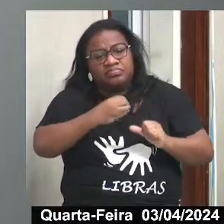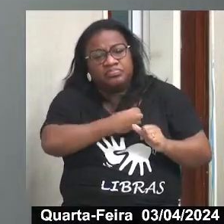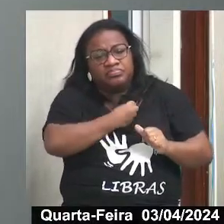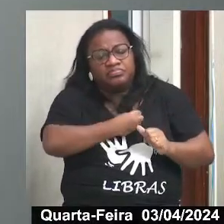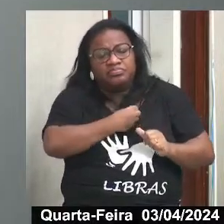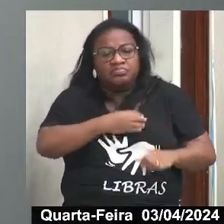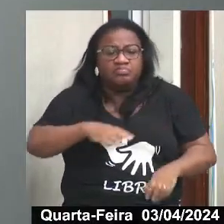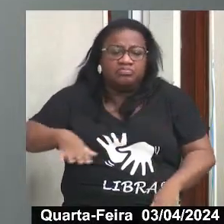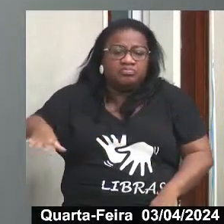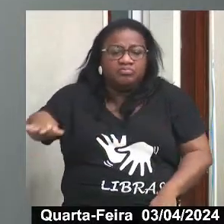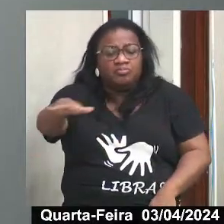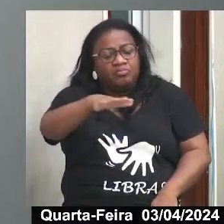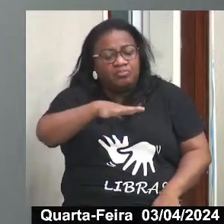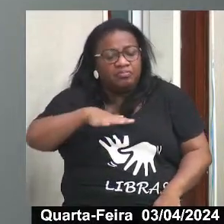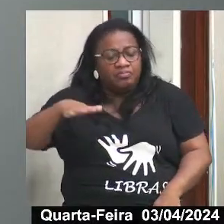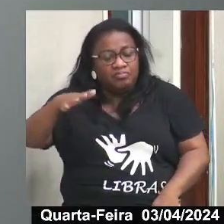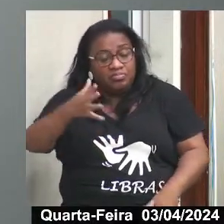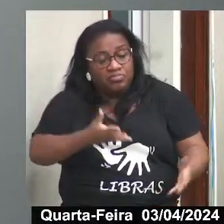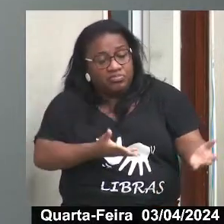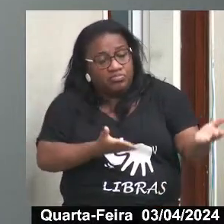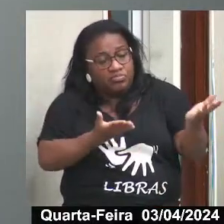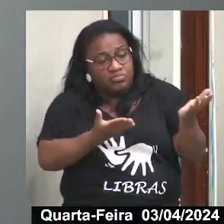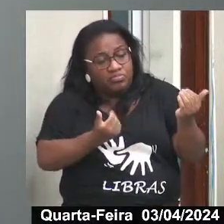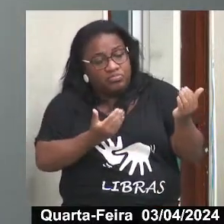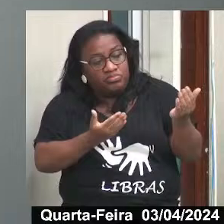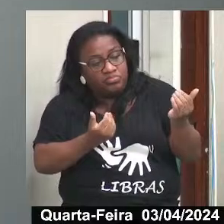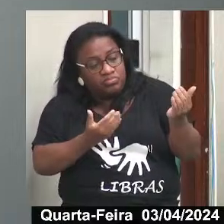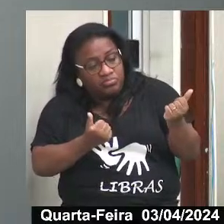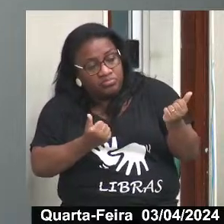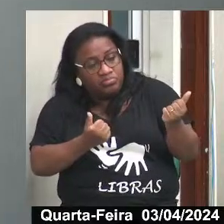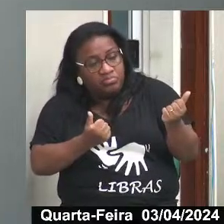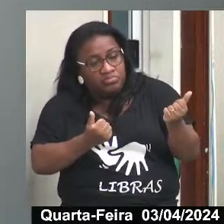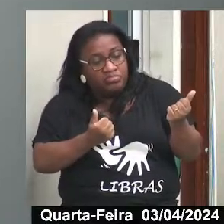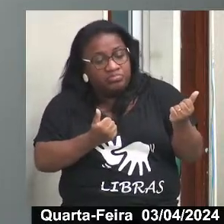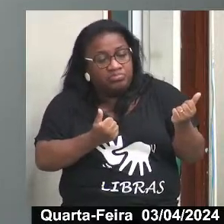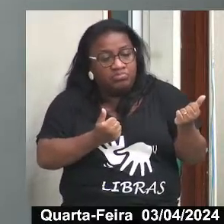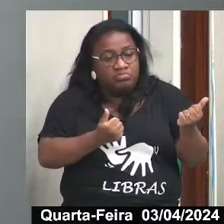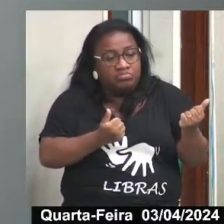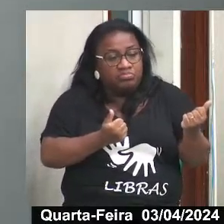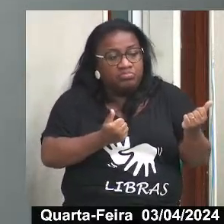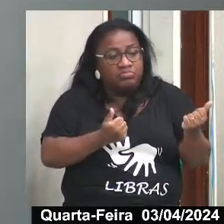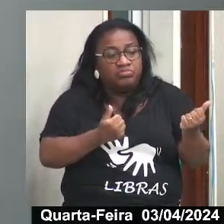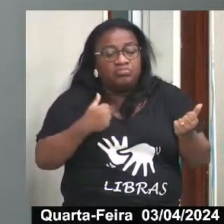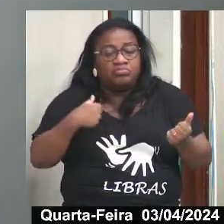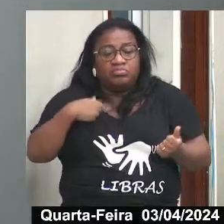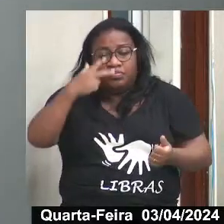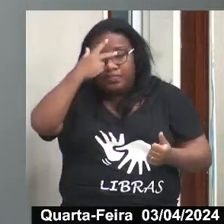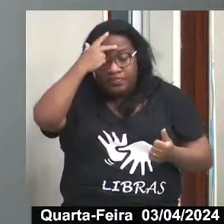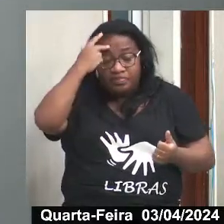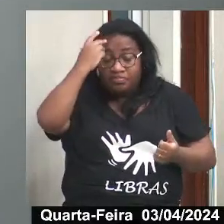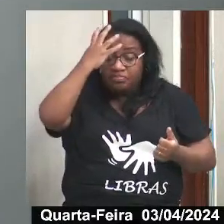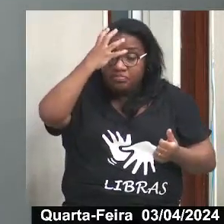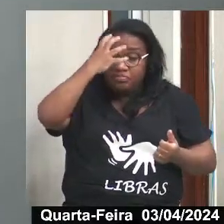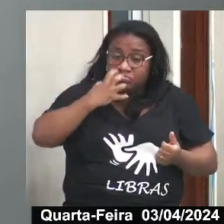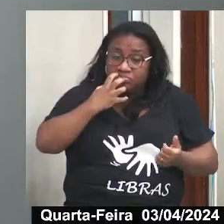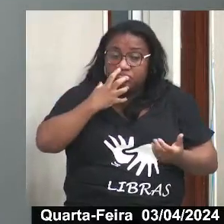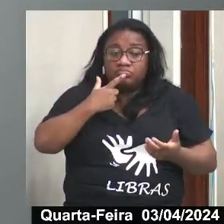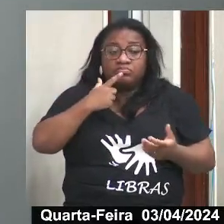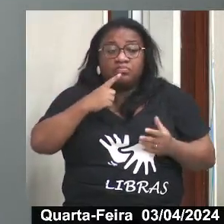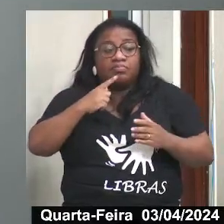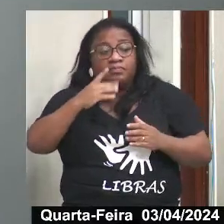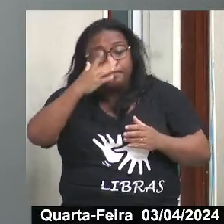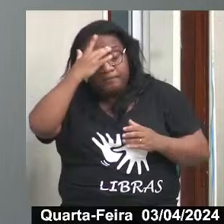que tinham o sonho de entrar na política, mas não viam pessoas como nós da RAPS, gente séria, honesta,